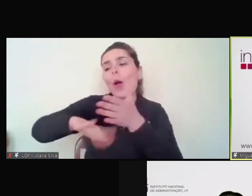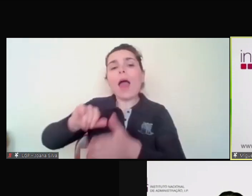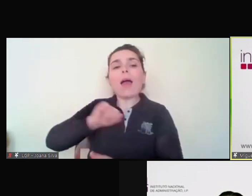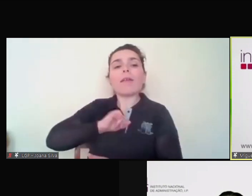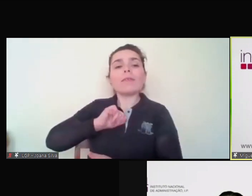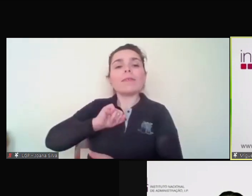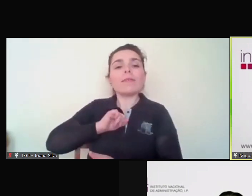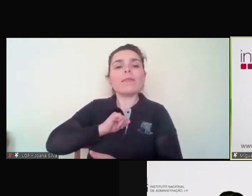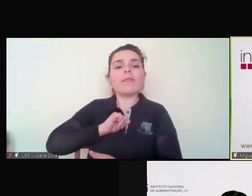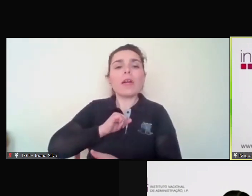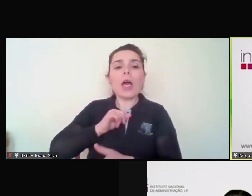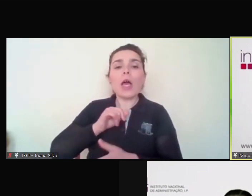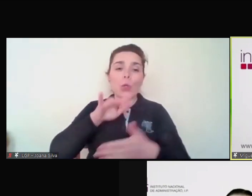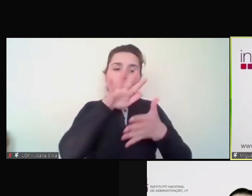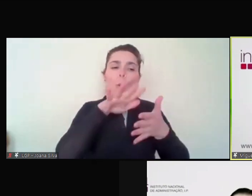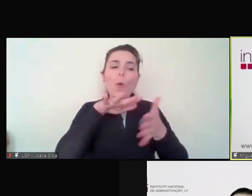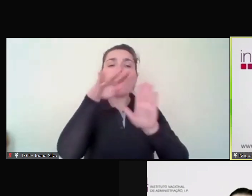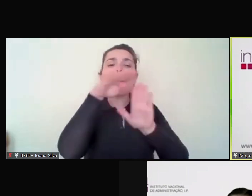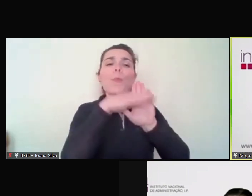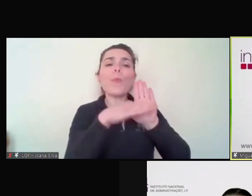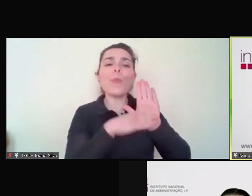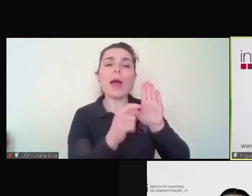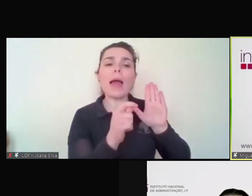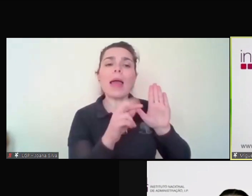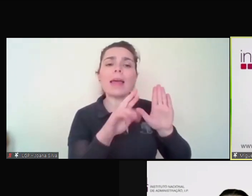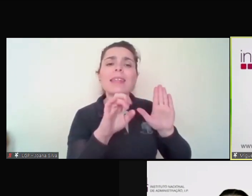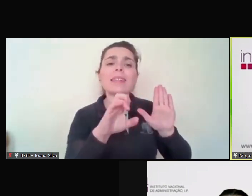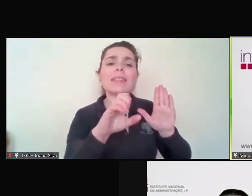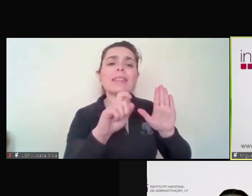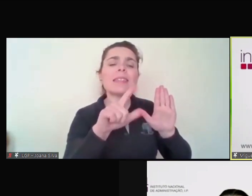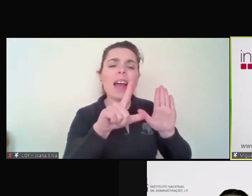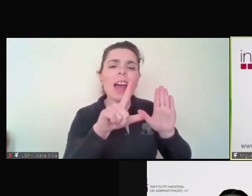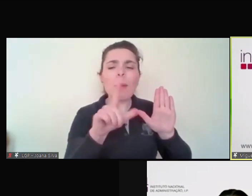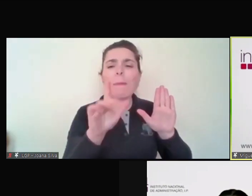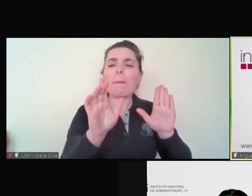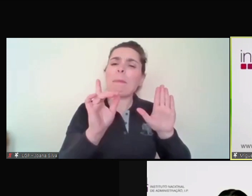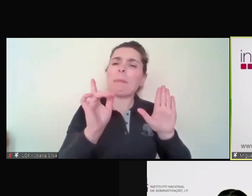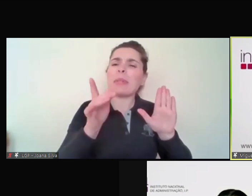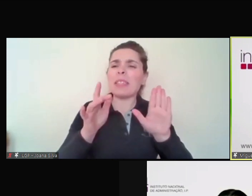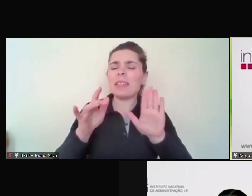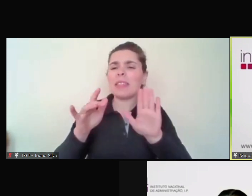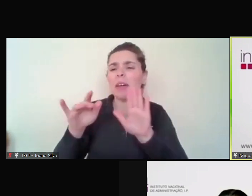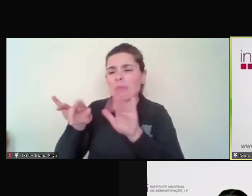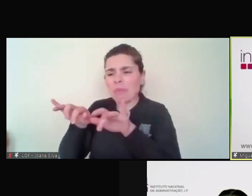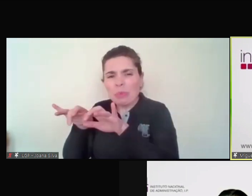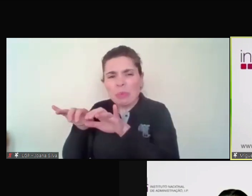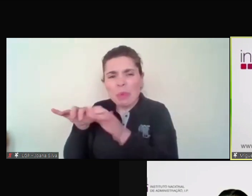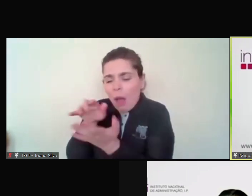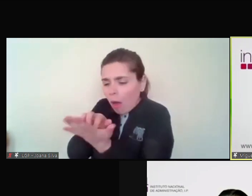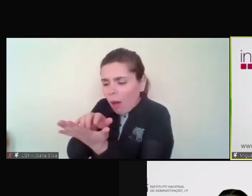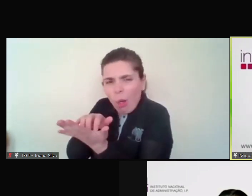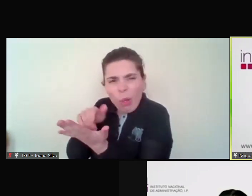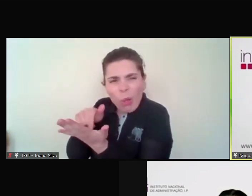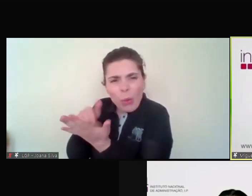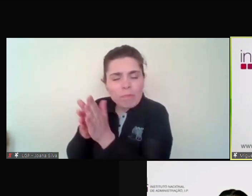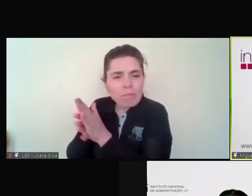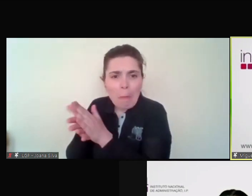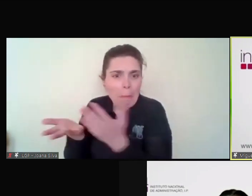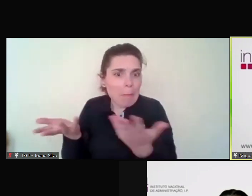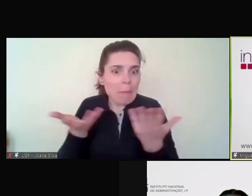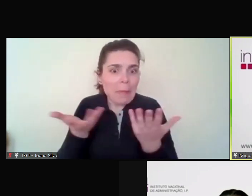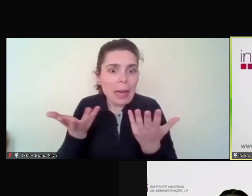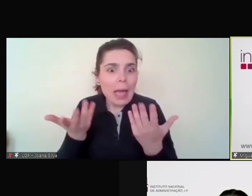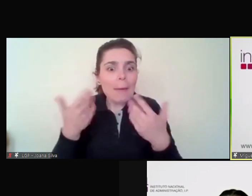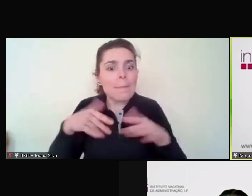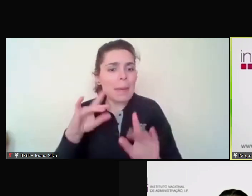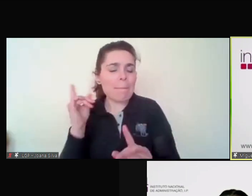de Excel aberto fazem somas utilizando a calculadora. Portanto, há aqui um potencial de produtividade, de eficiência